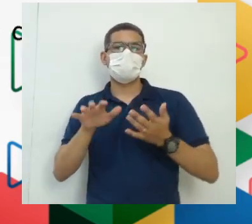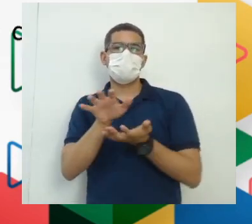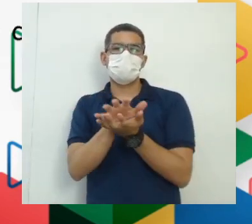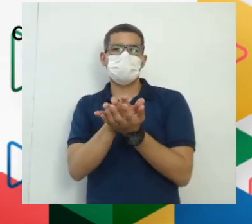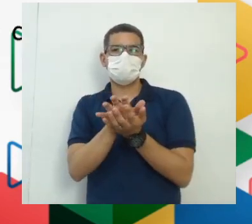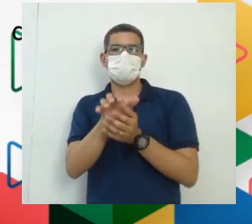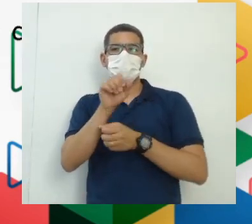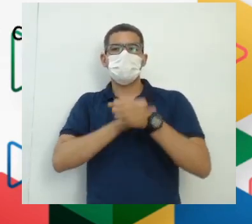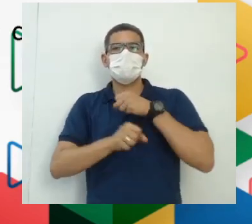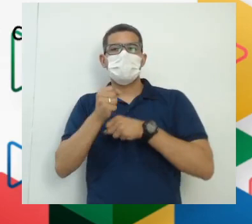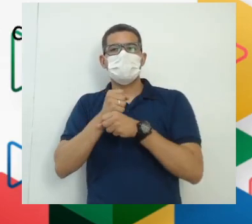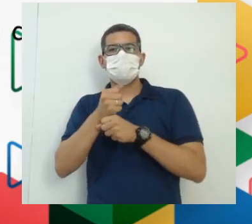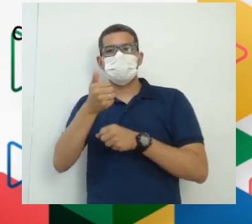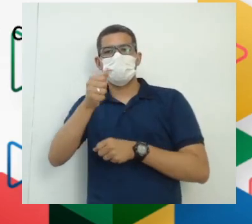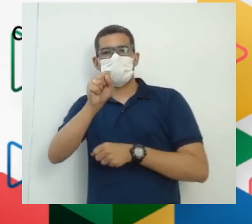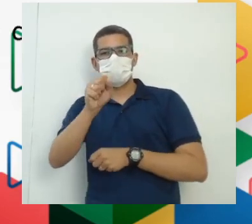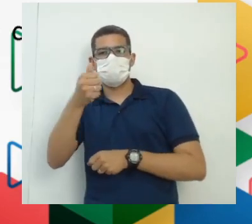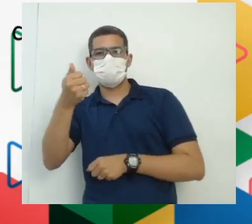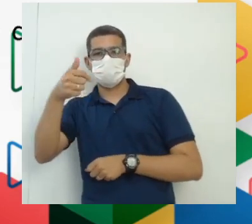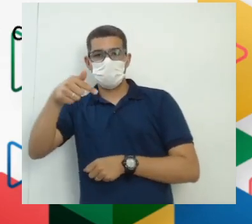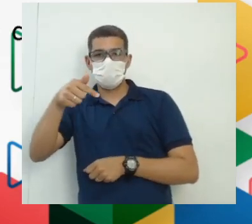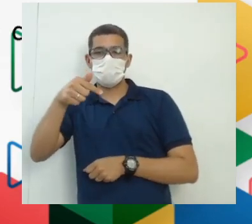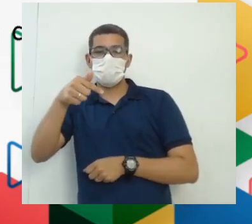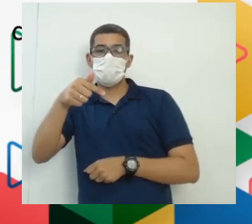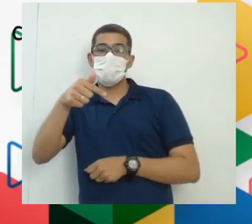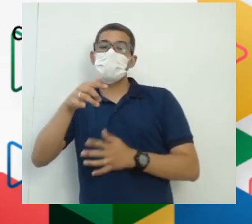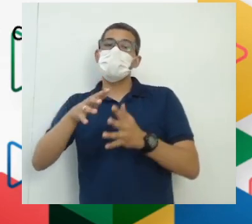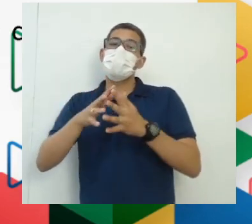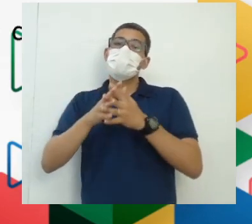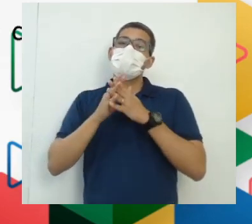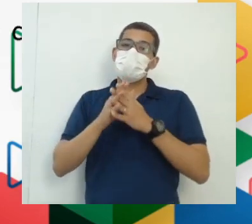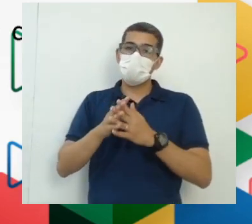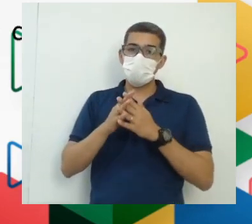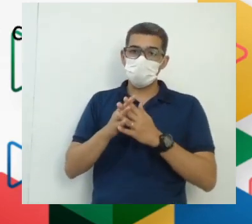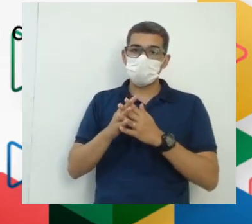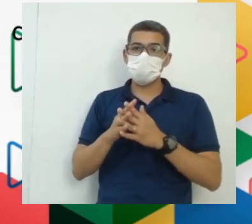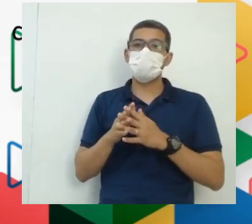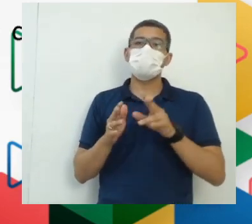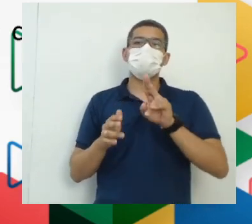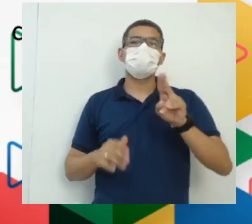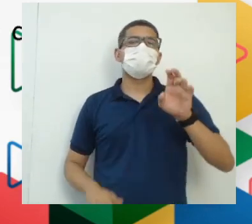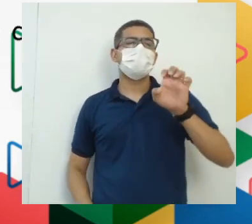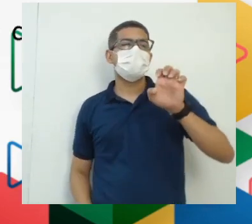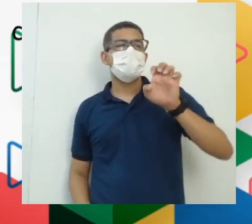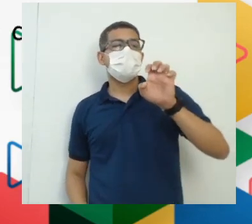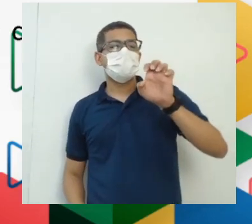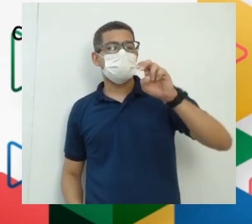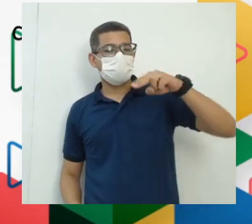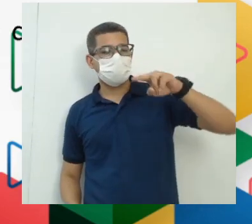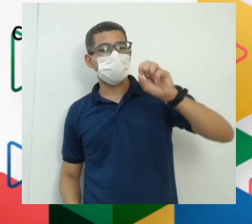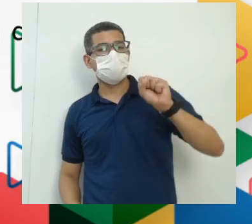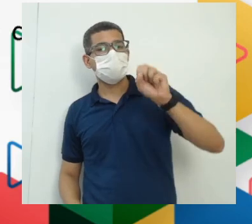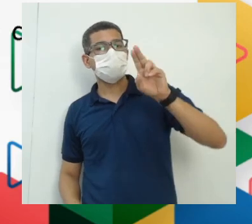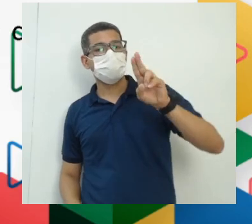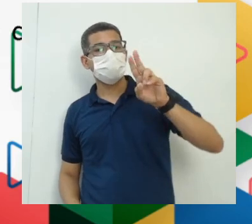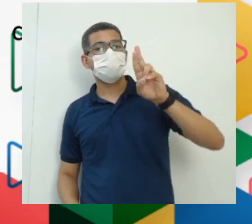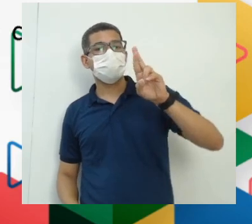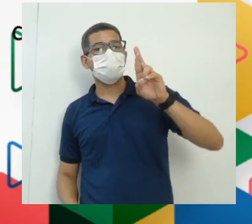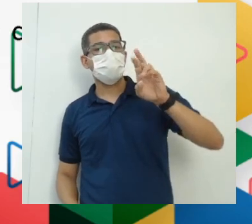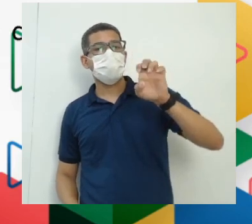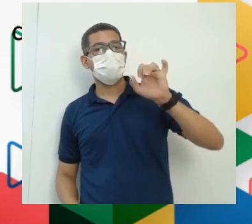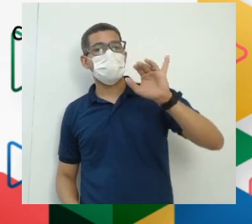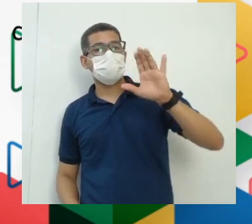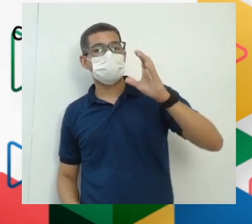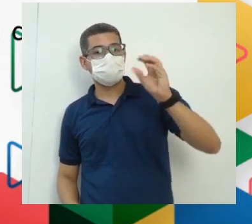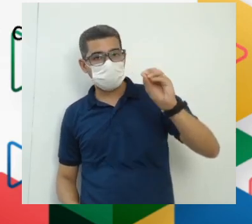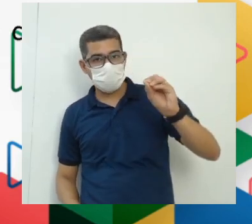de 1817, cuidado para não confundir com insurreição pernambucana, tá? A galera costuma aqui e ali fazer essas